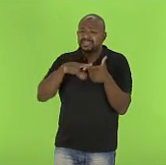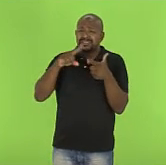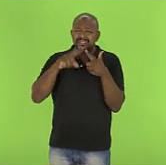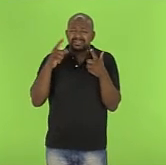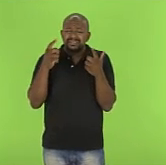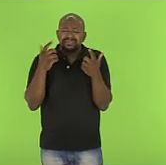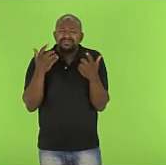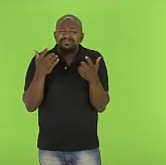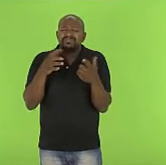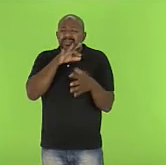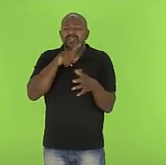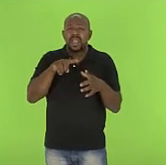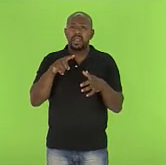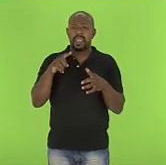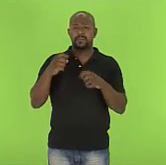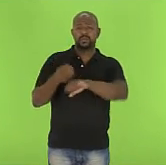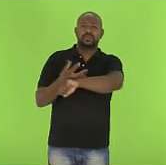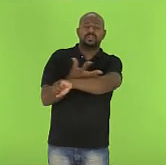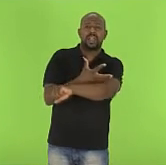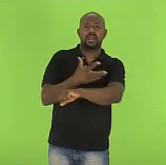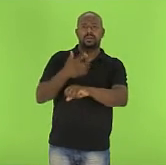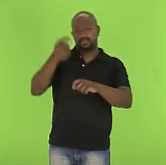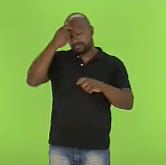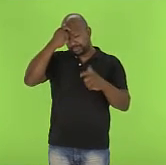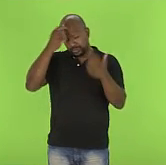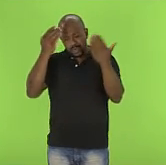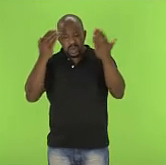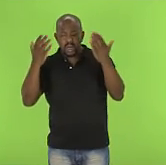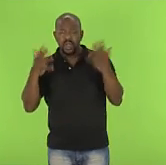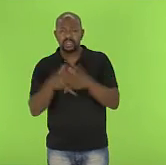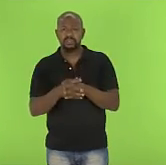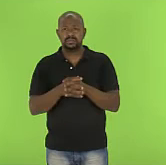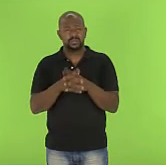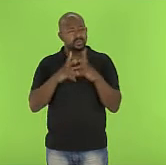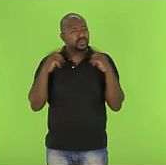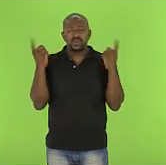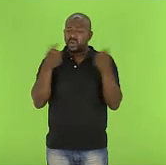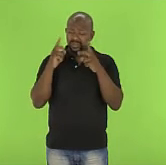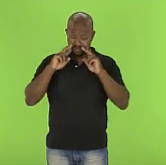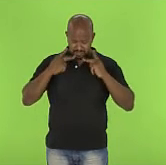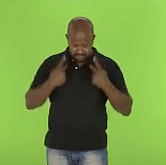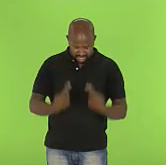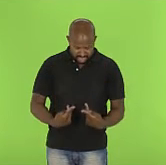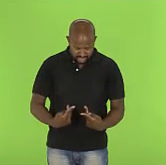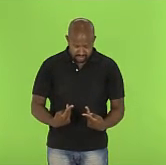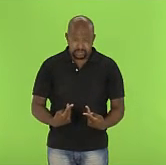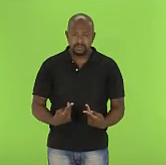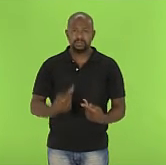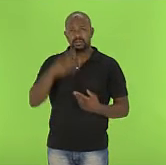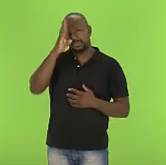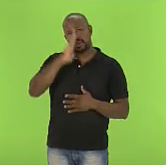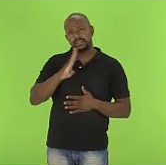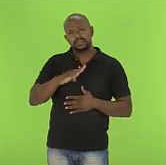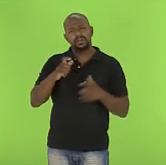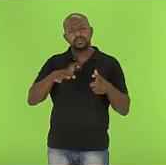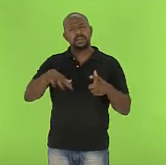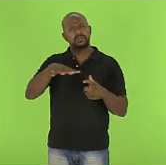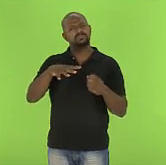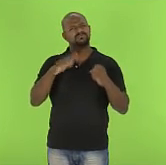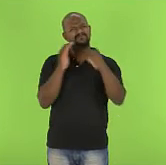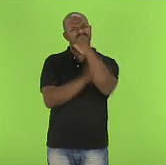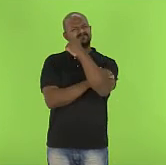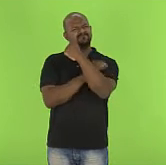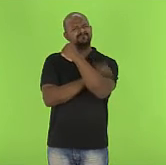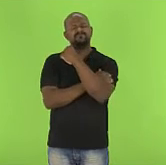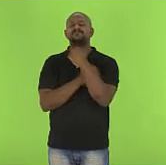digo perrengue emocional, psicológico. Somos todos humanos. O Brasil é um lugar